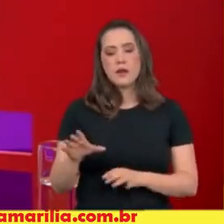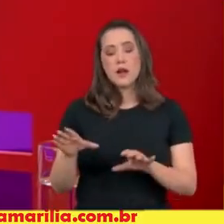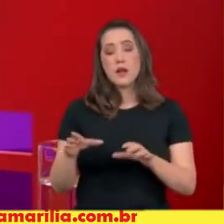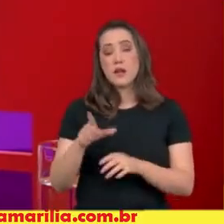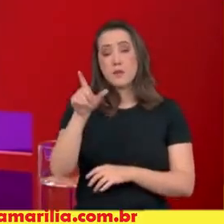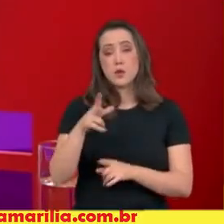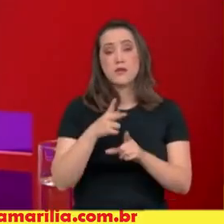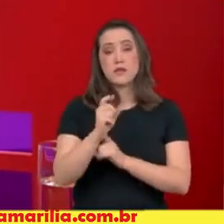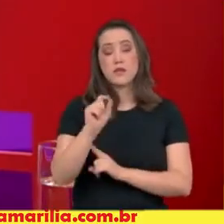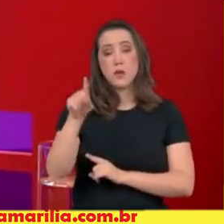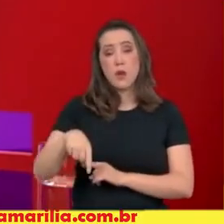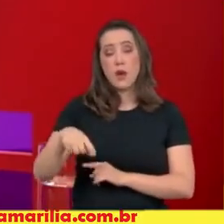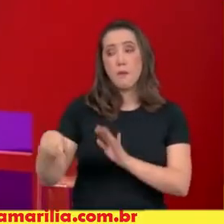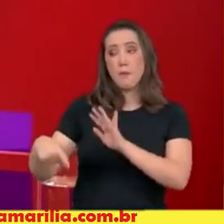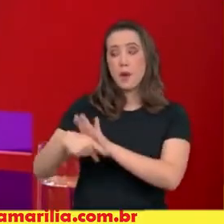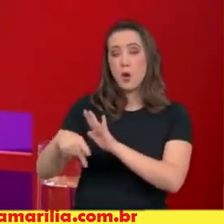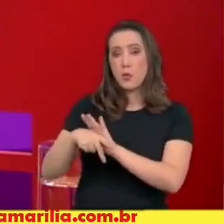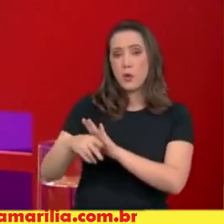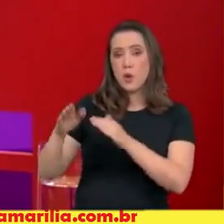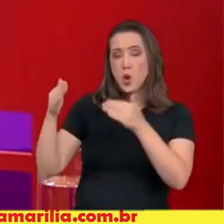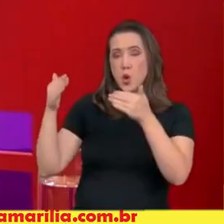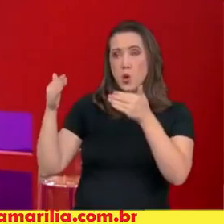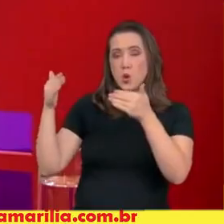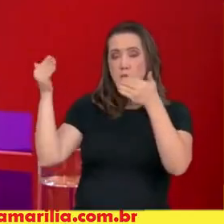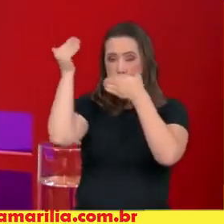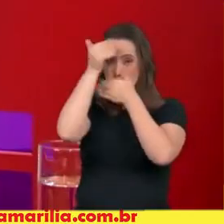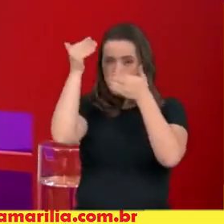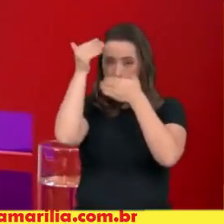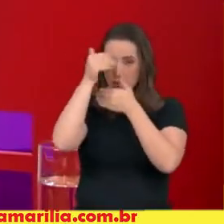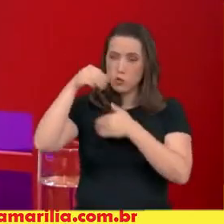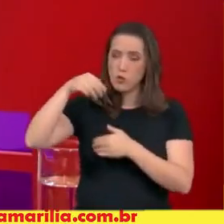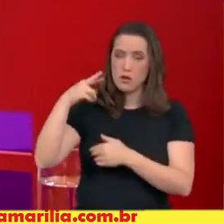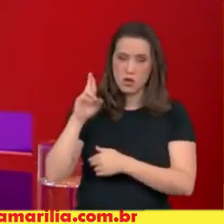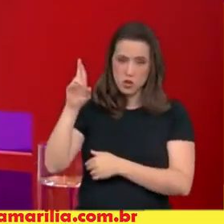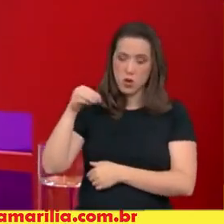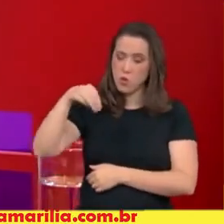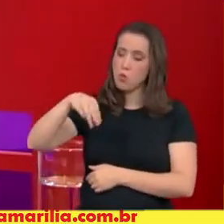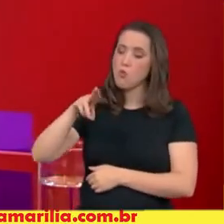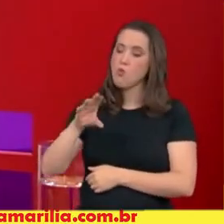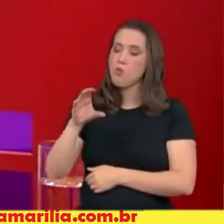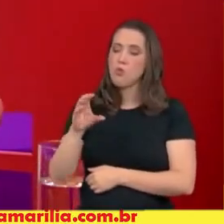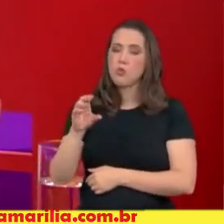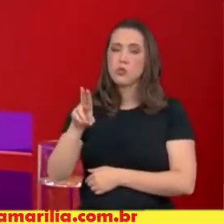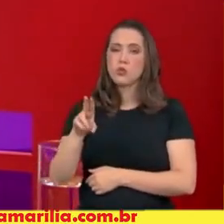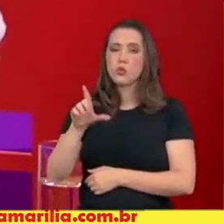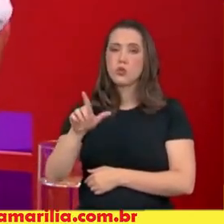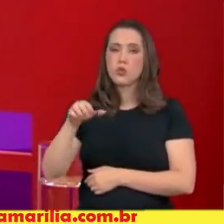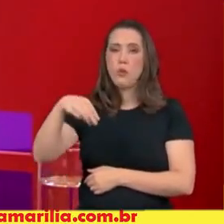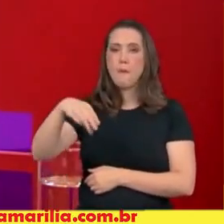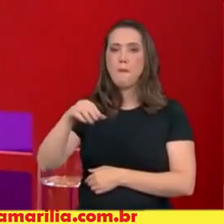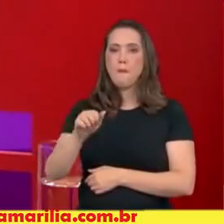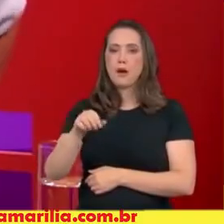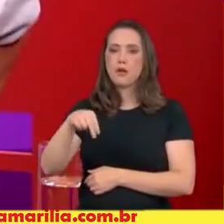Muçulmana. Mas mesmo assim ia ter mais eleições uns anos depois disso. Mas em 2013,